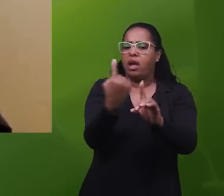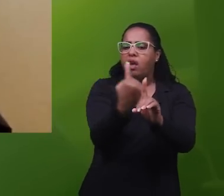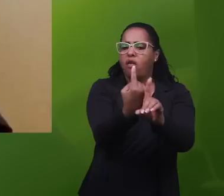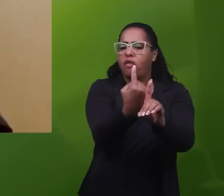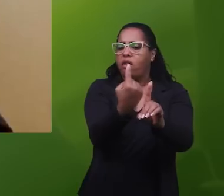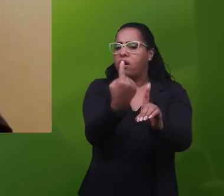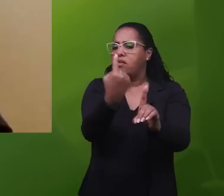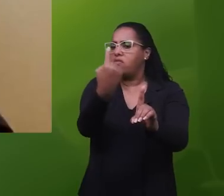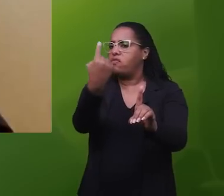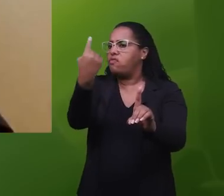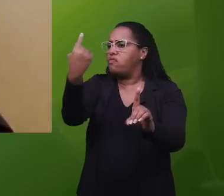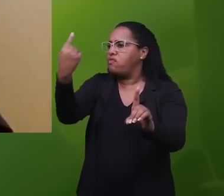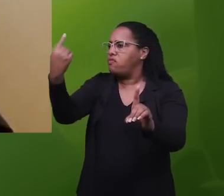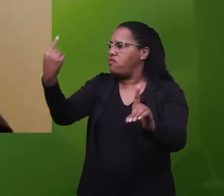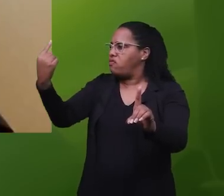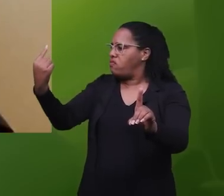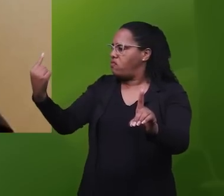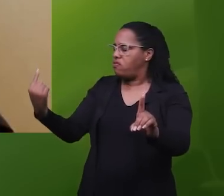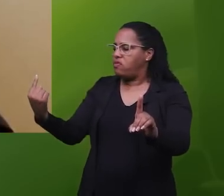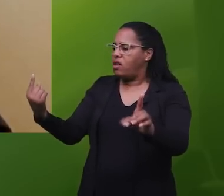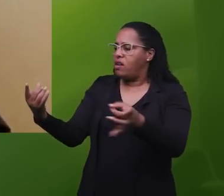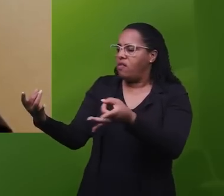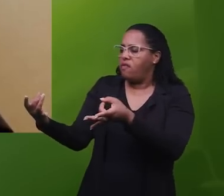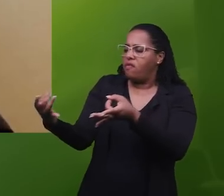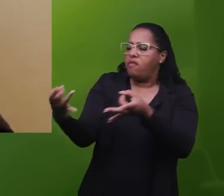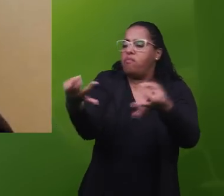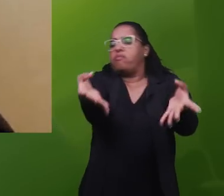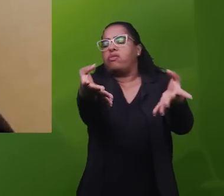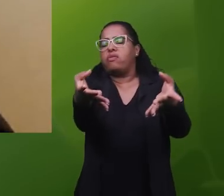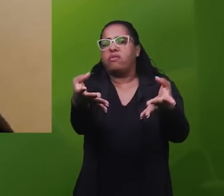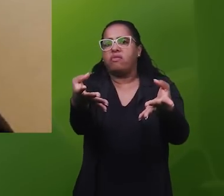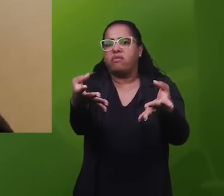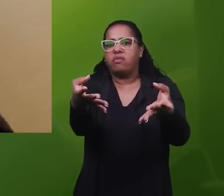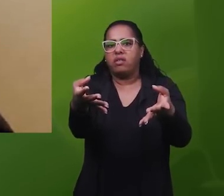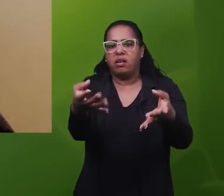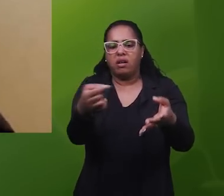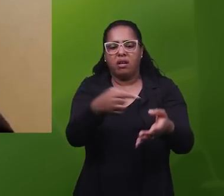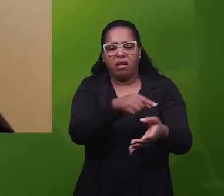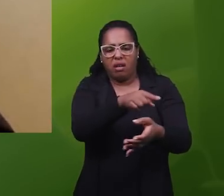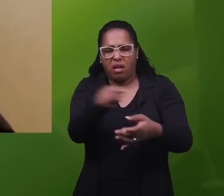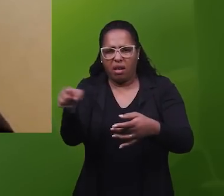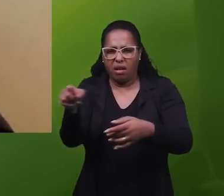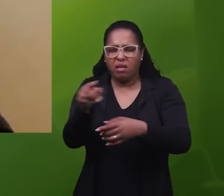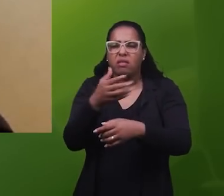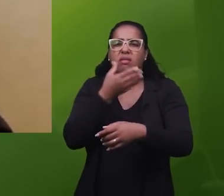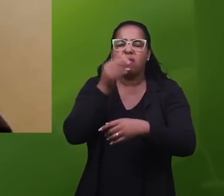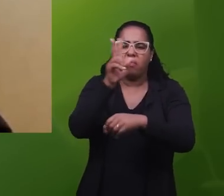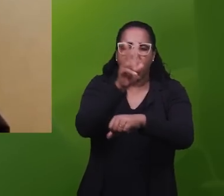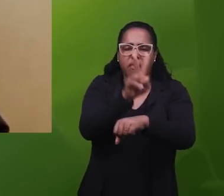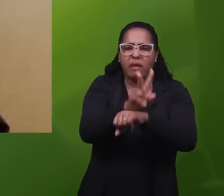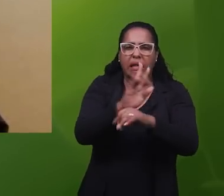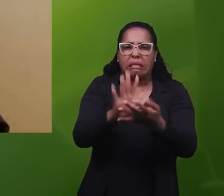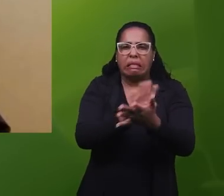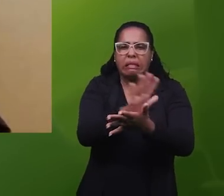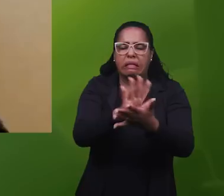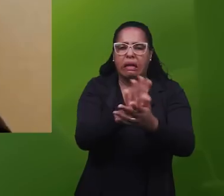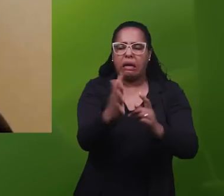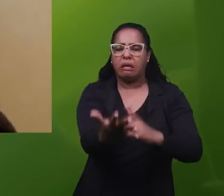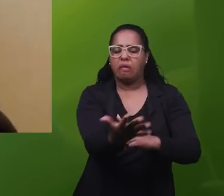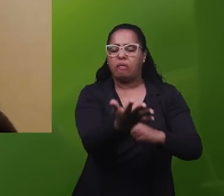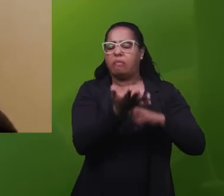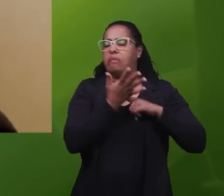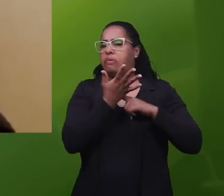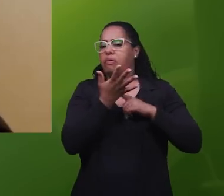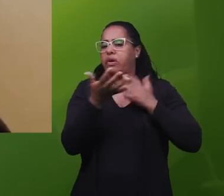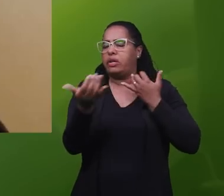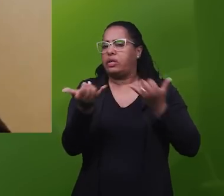vou me afastar disso. Eu vou largar aqueles que não têm nada para me